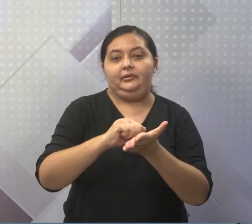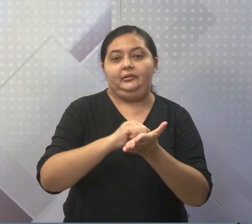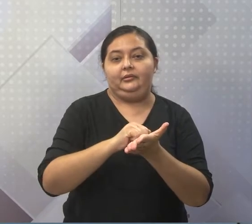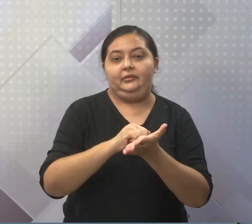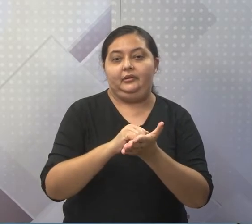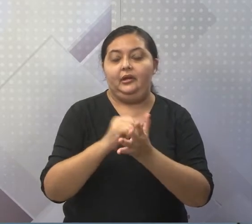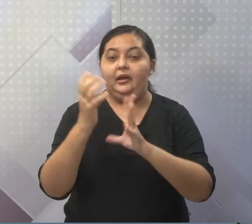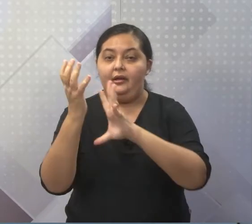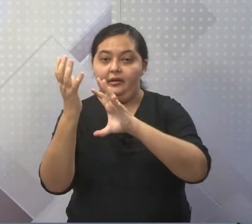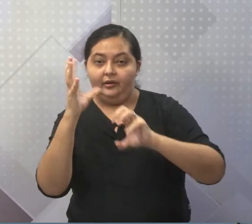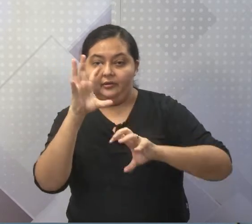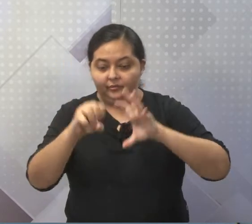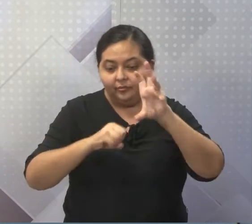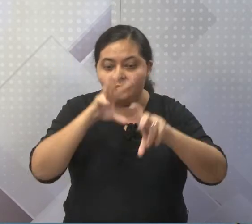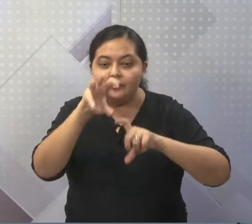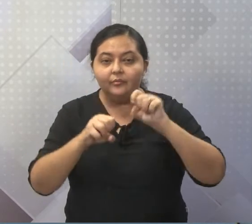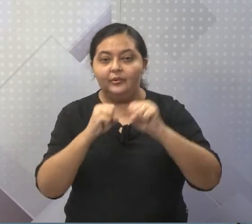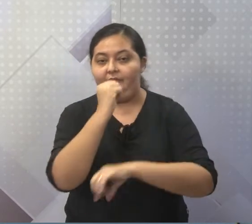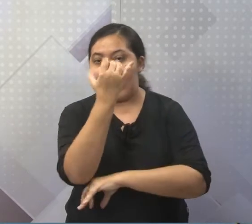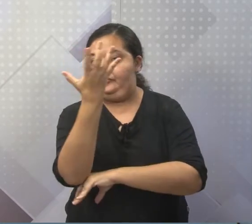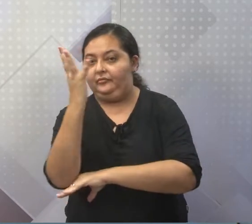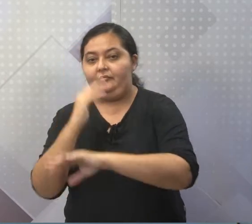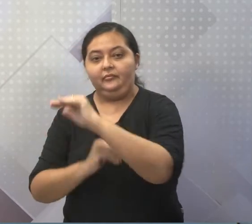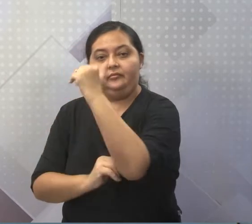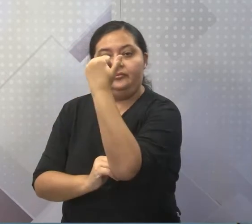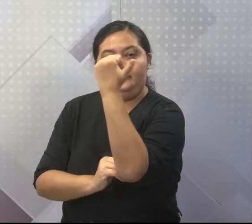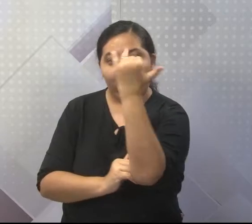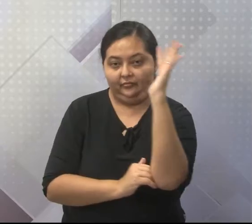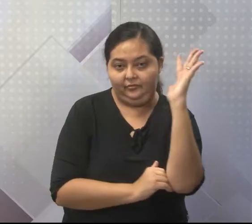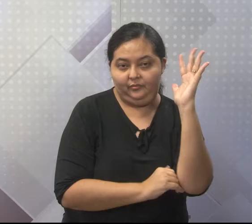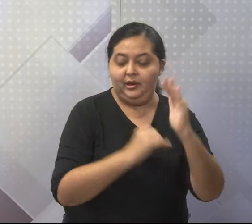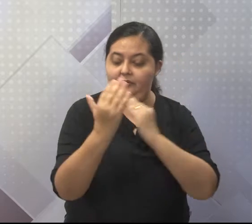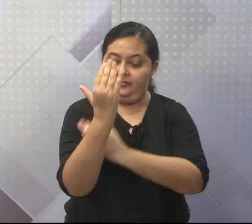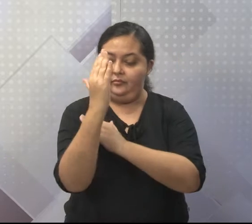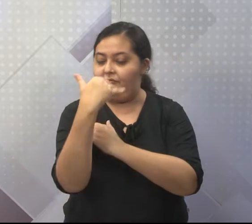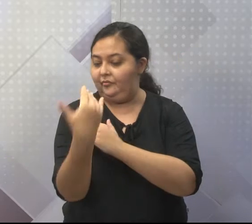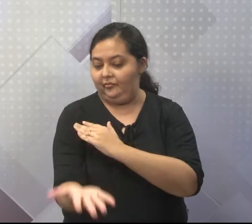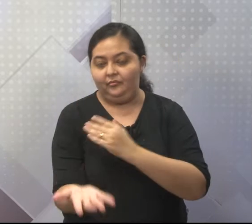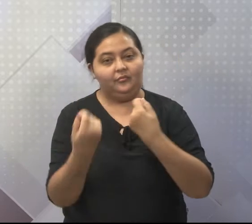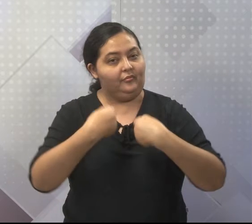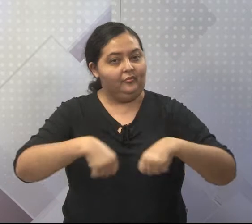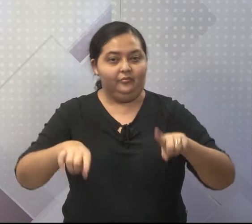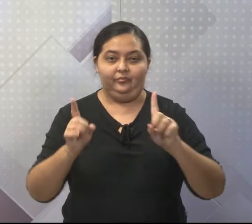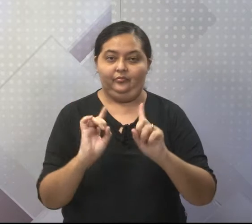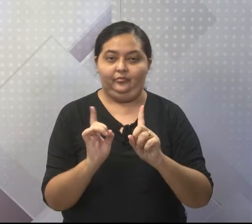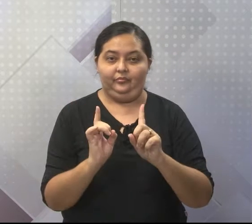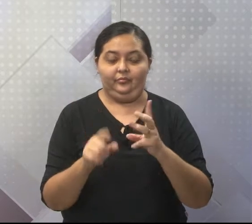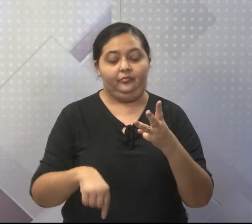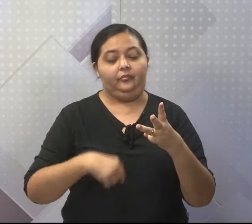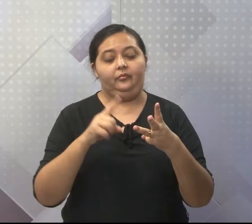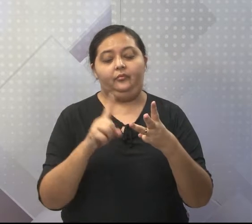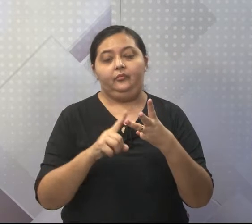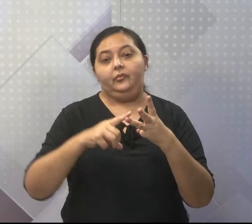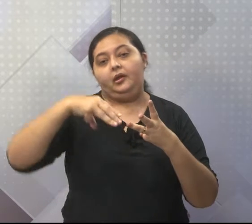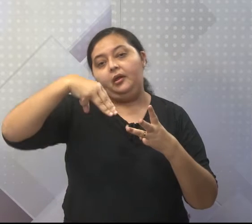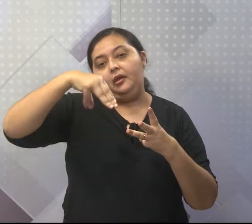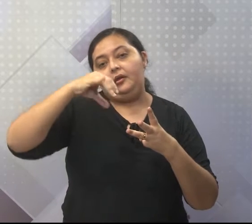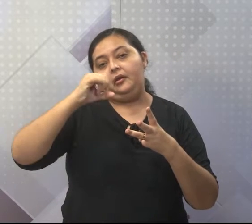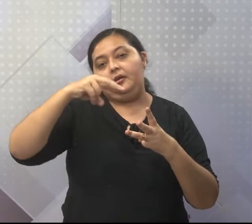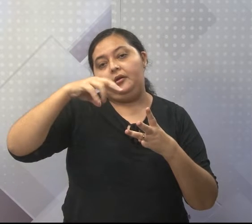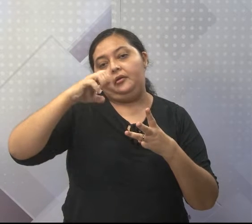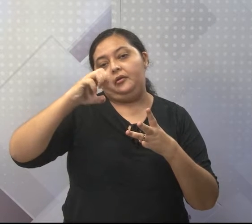retirar a riqueza sem destruir a vegetação o árvore que o extrativismo mineral que é